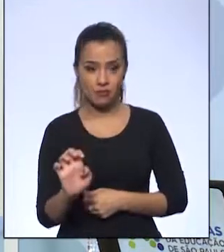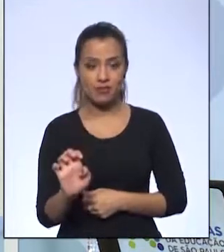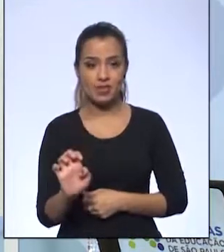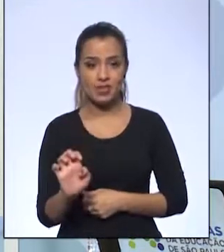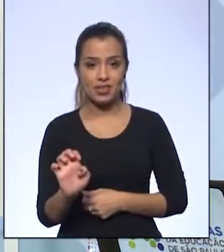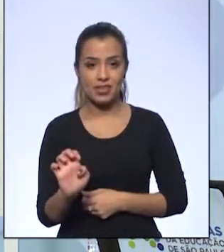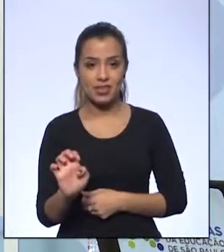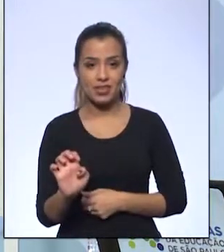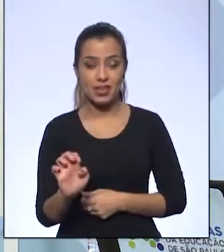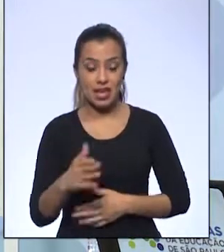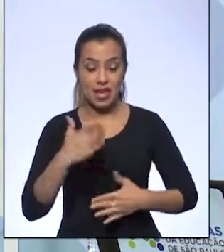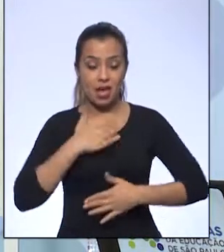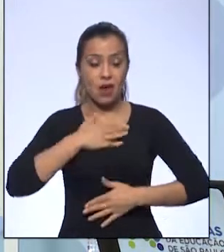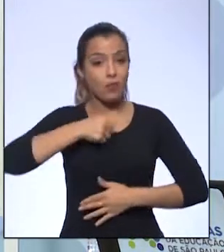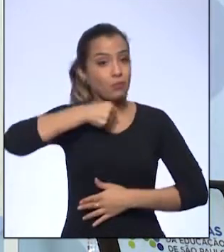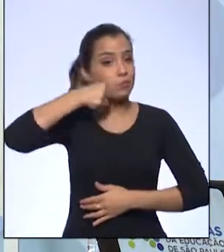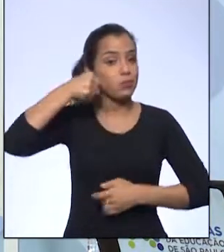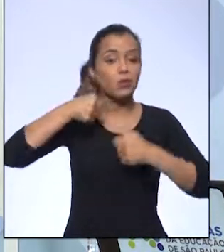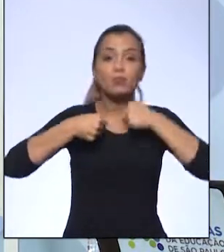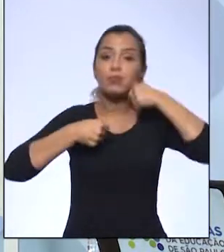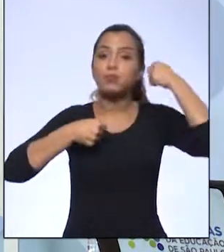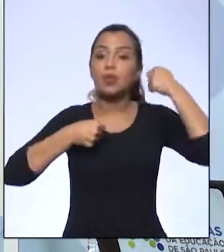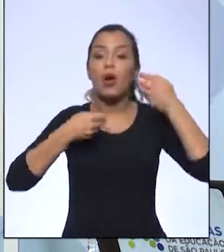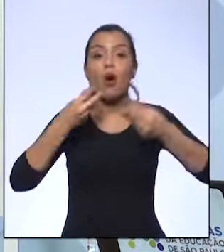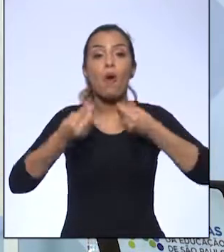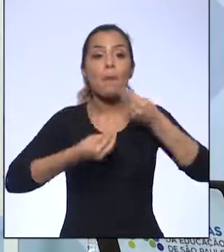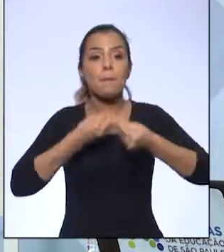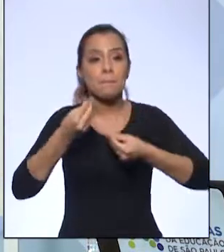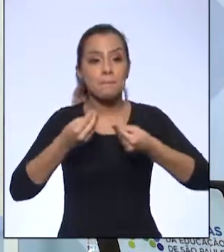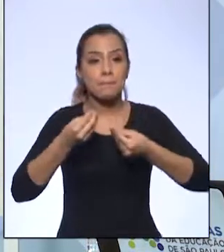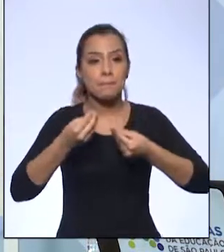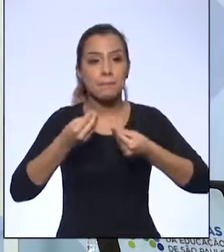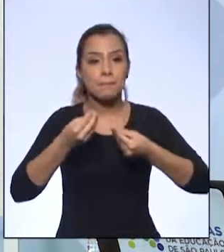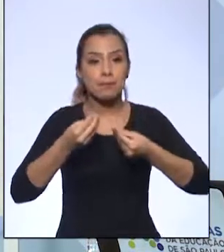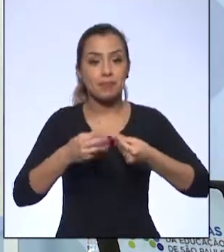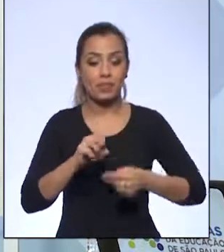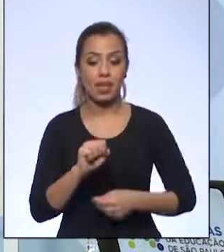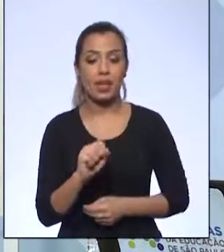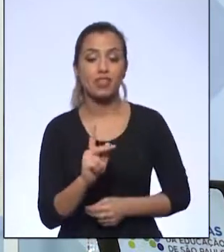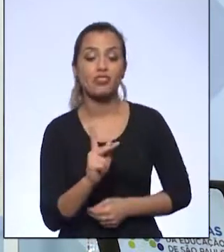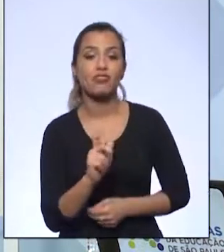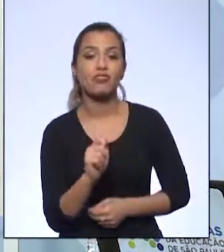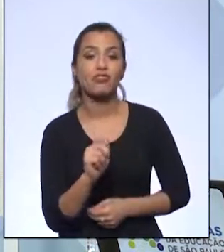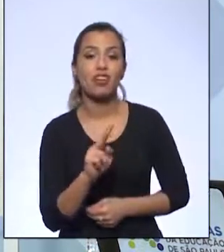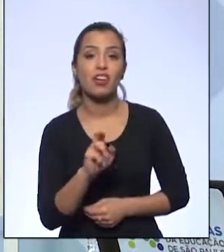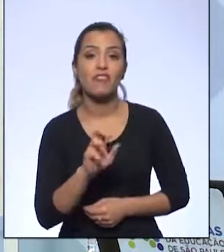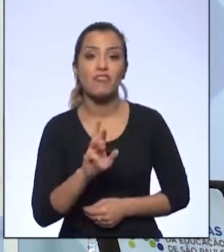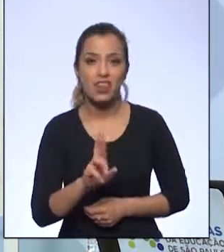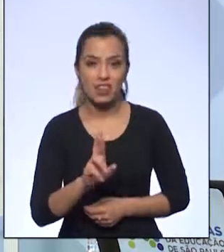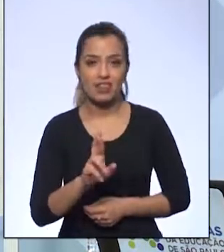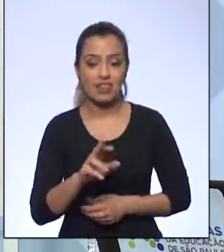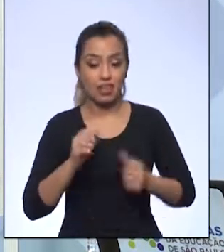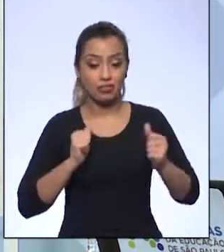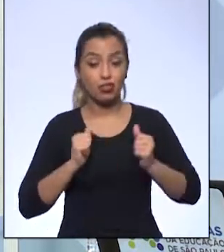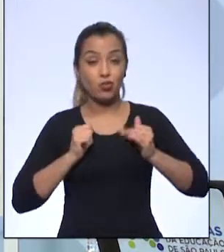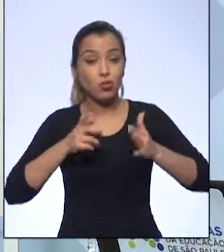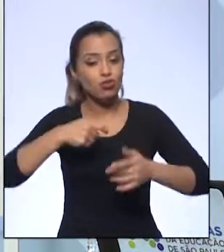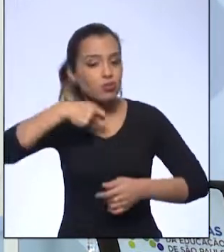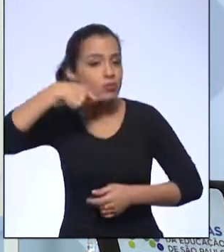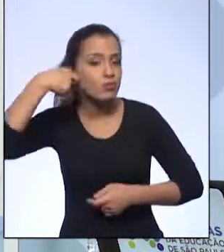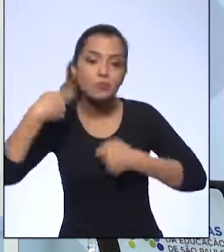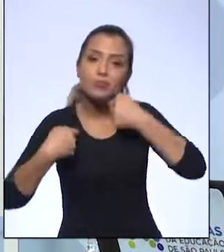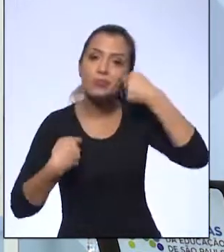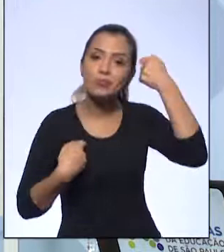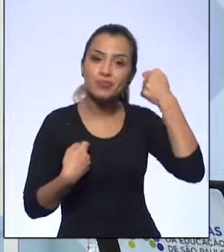barbear em inglês é shave, como é que eu falo barbeador? Shaver. Muito bem, é isso aí. Então, shaver seria o barbeador. Tem